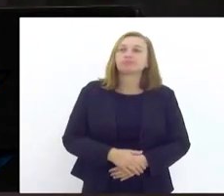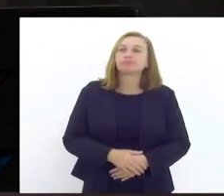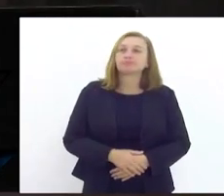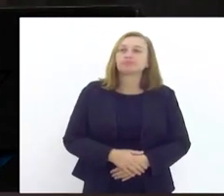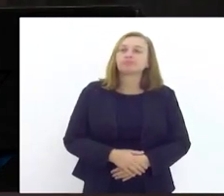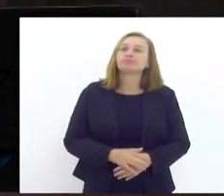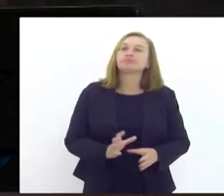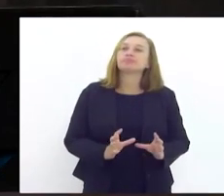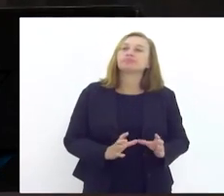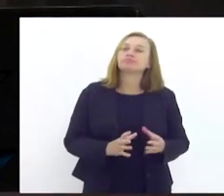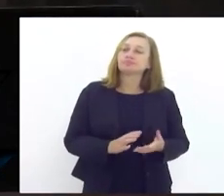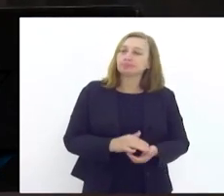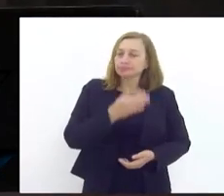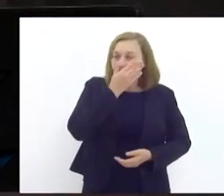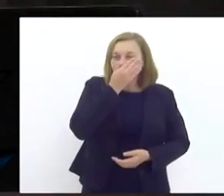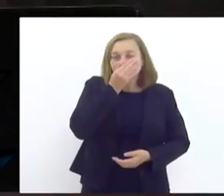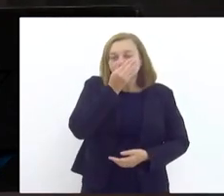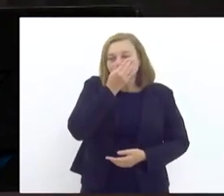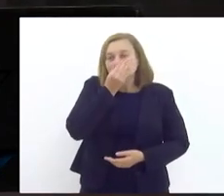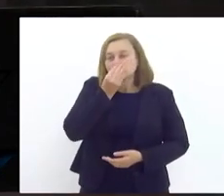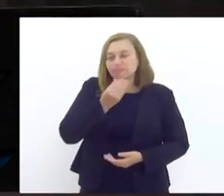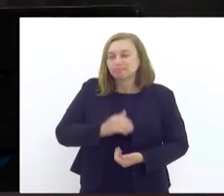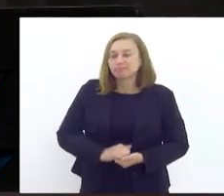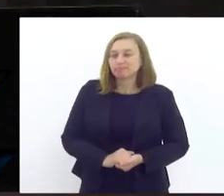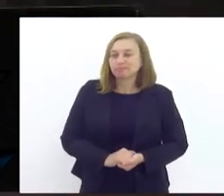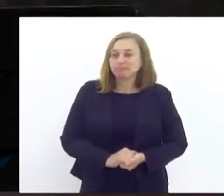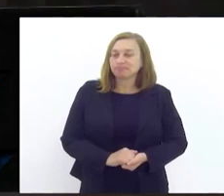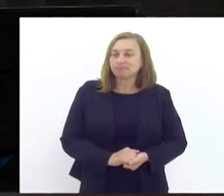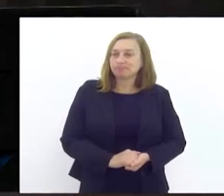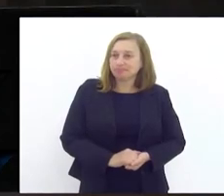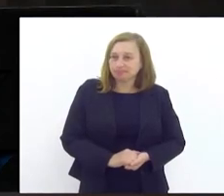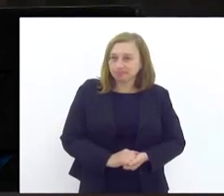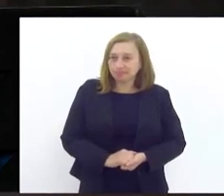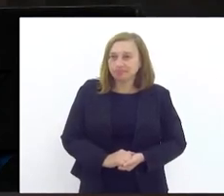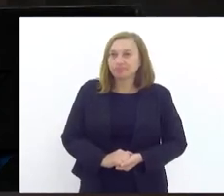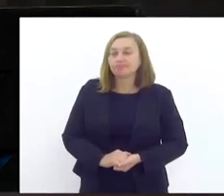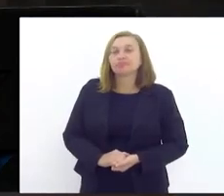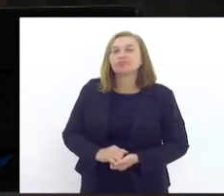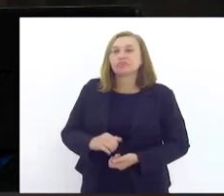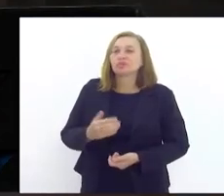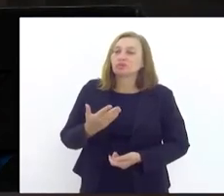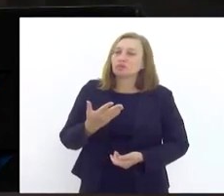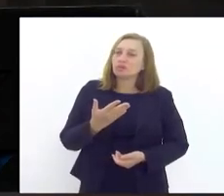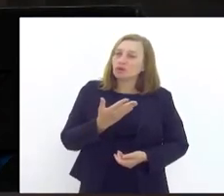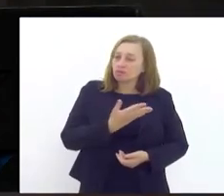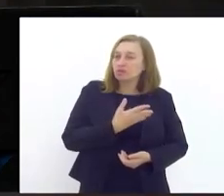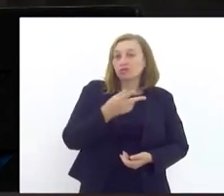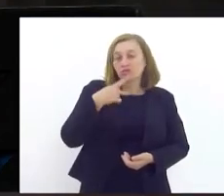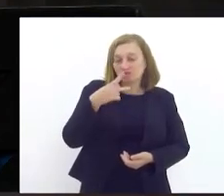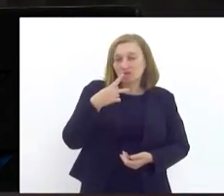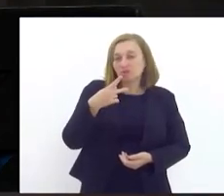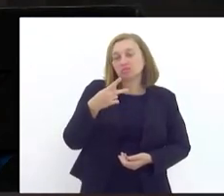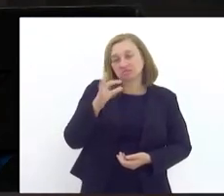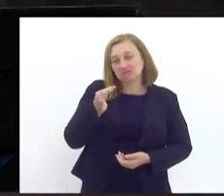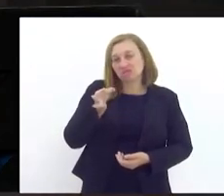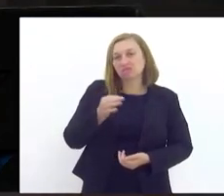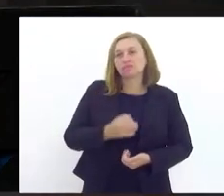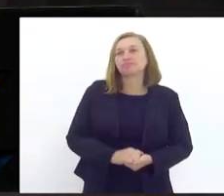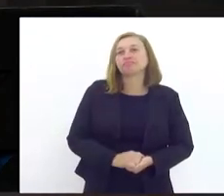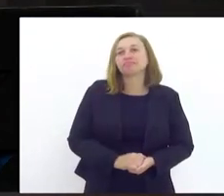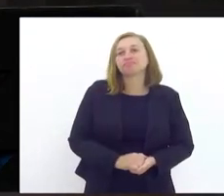na condição de trabalhos fala que me antecede faz uma menção muito legítima